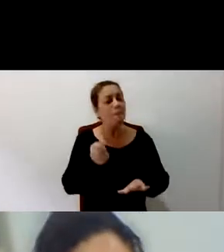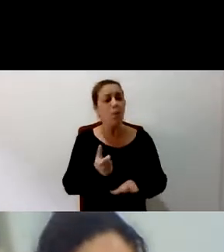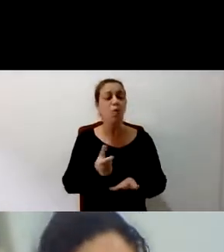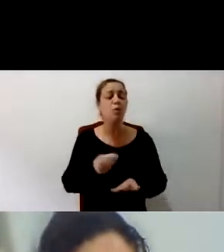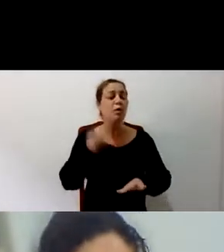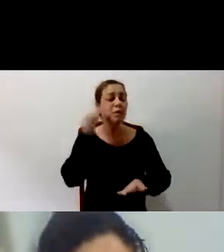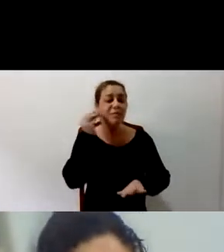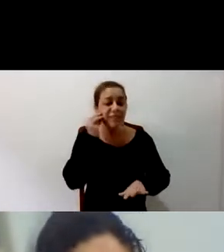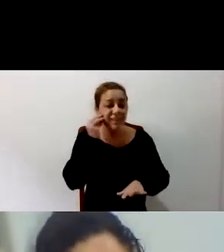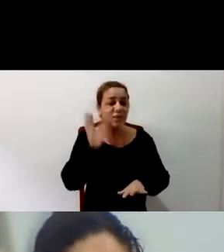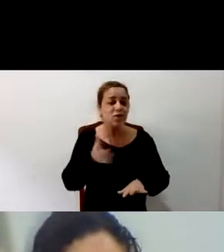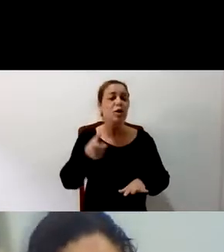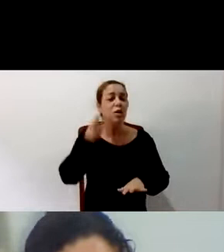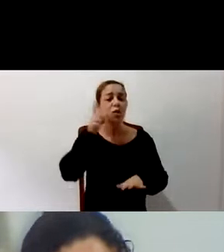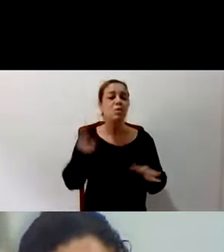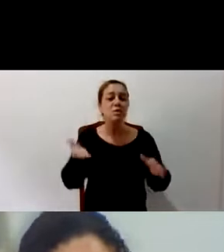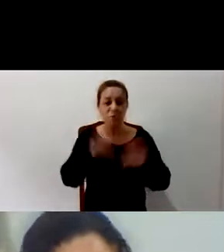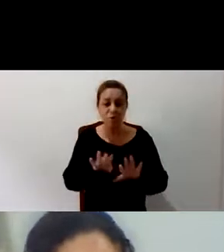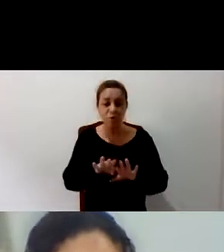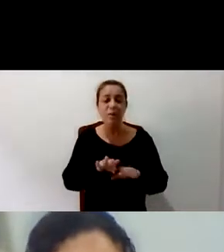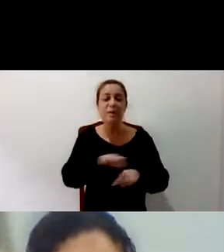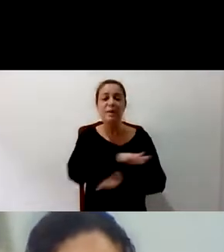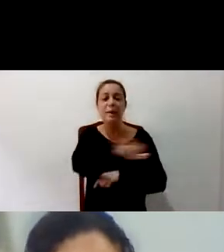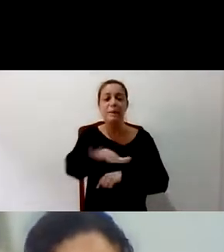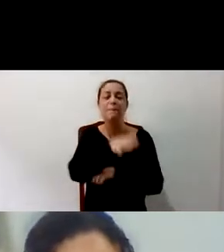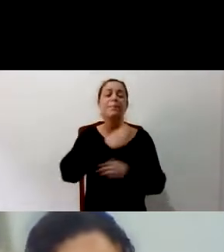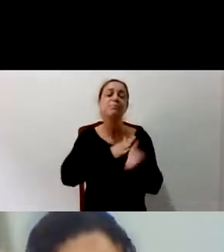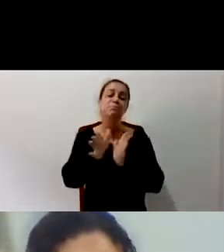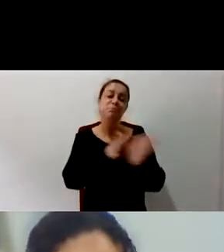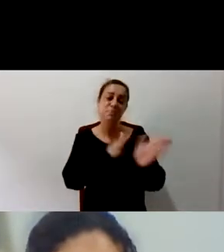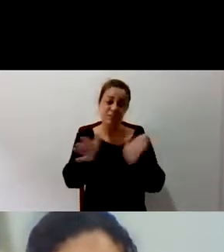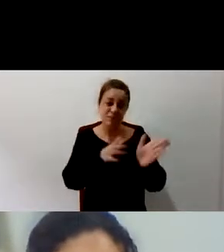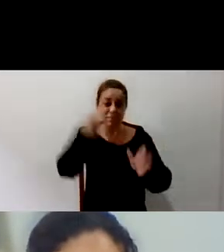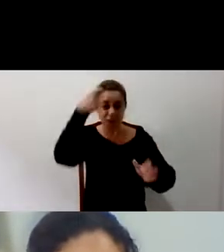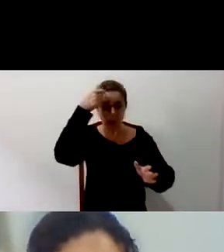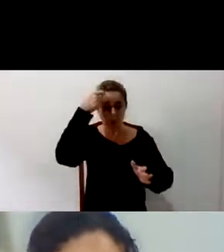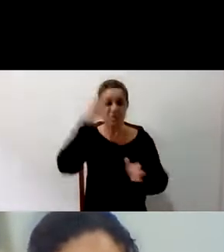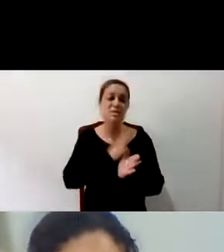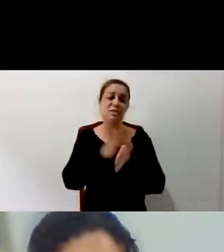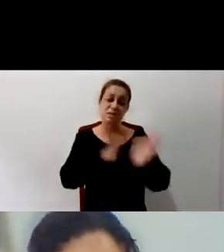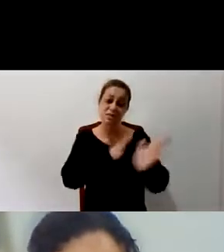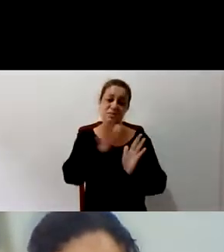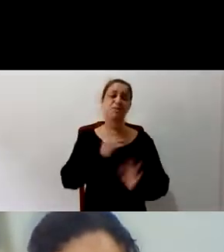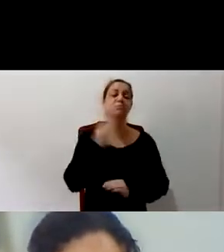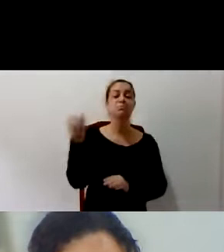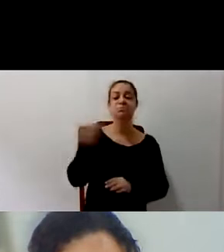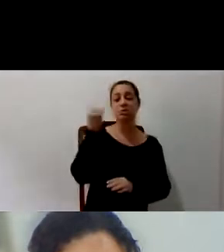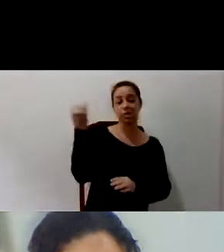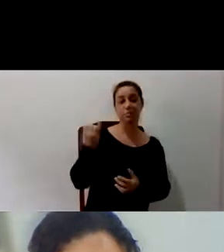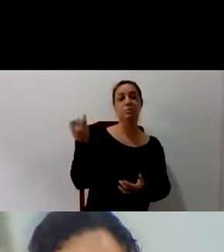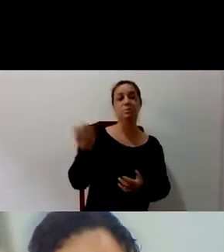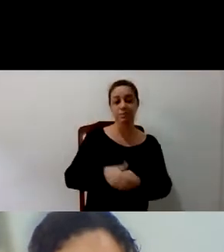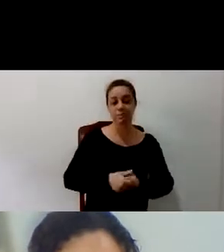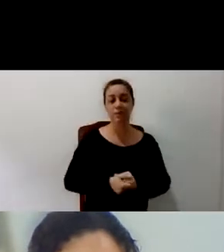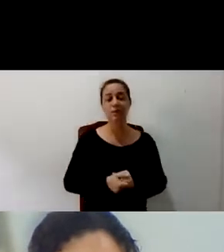espaço mais acessível, né? Já vai estar tendo uma consciência melhor sobre essa acessibilidade. E